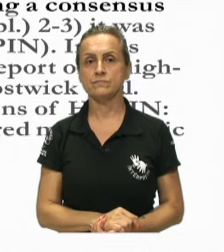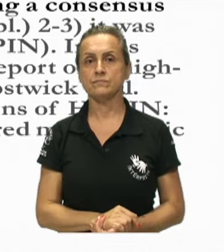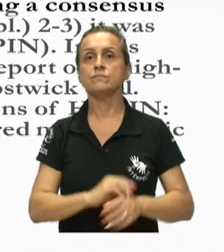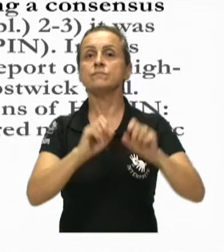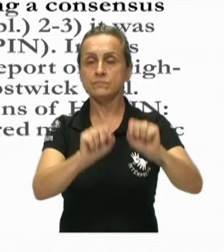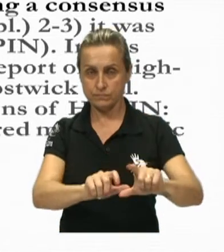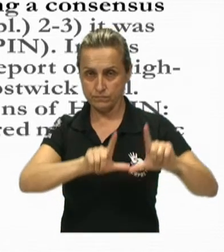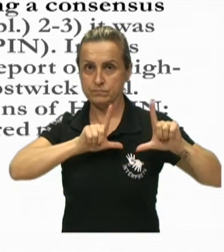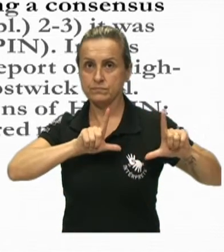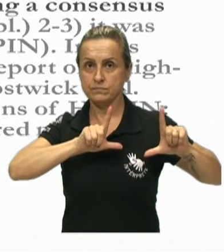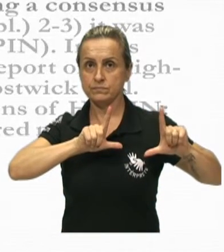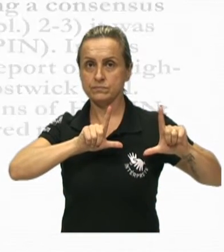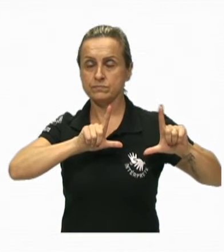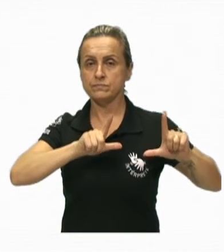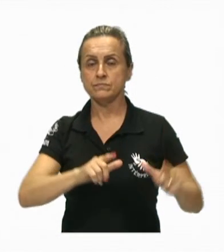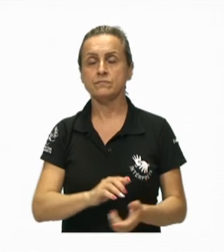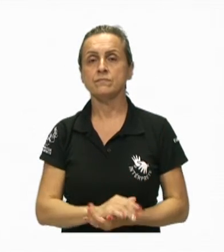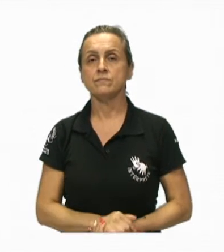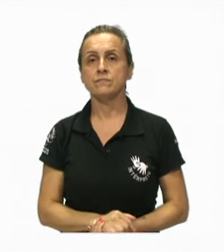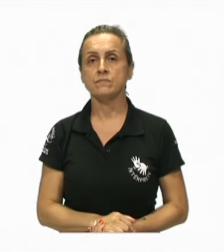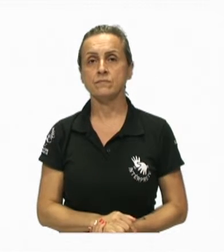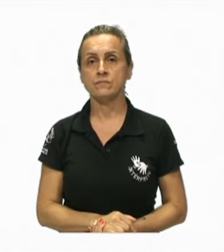Próximo também, por favor.